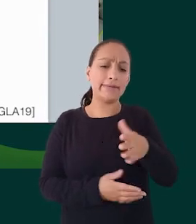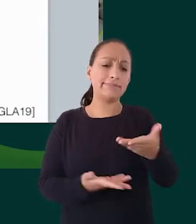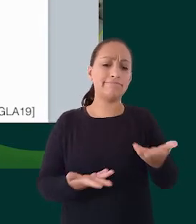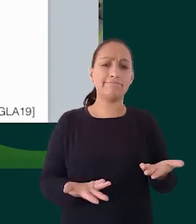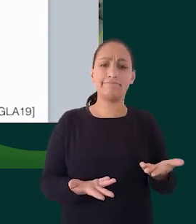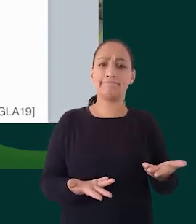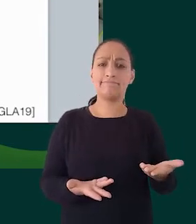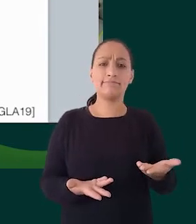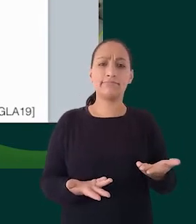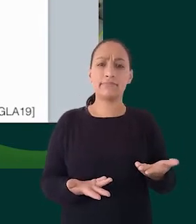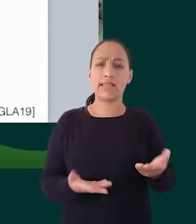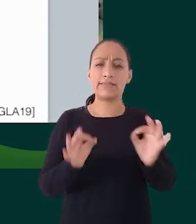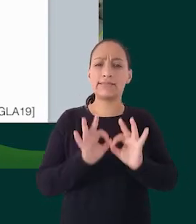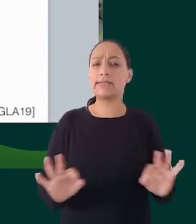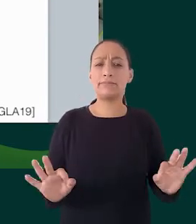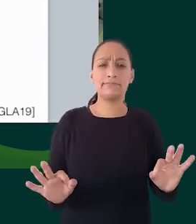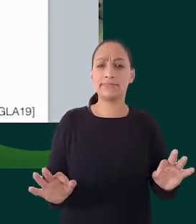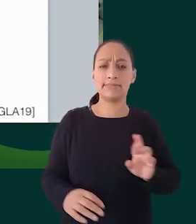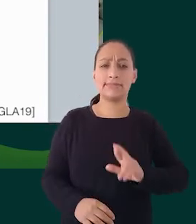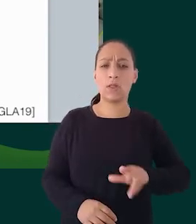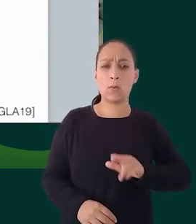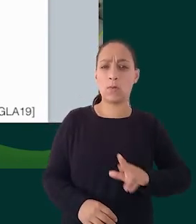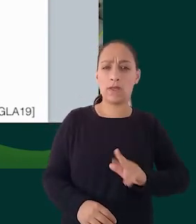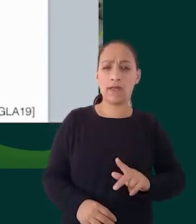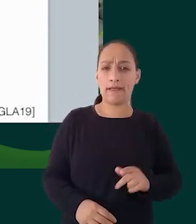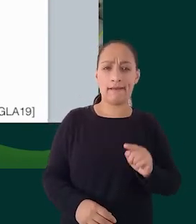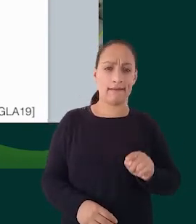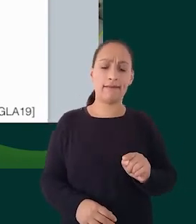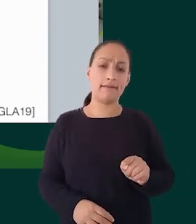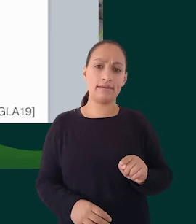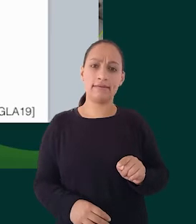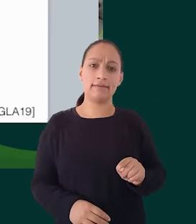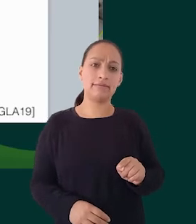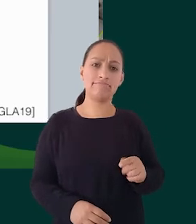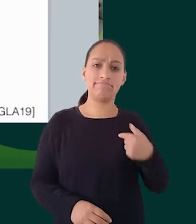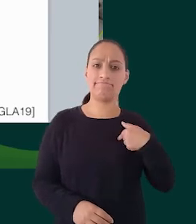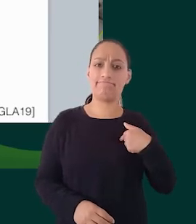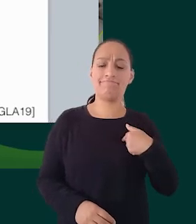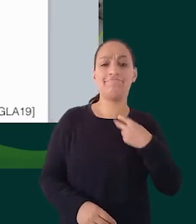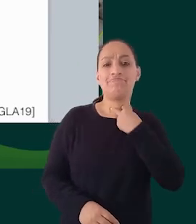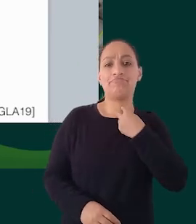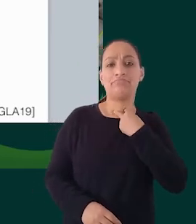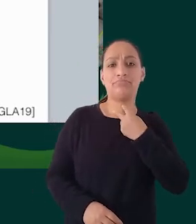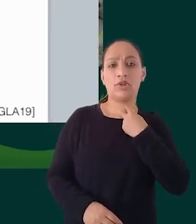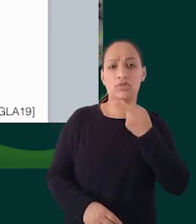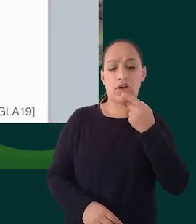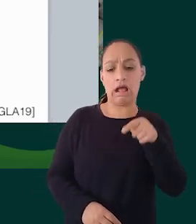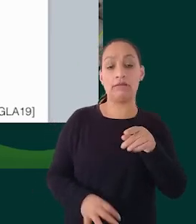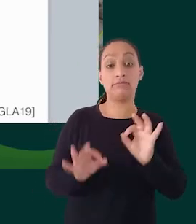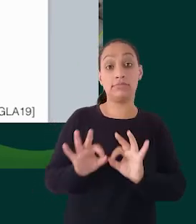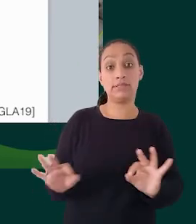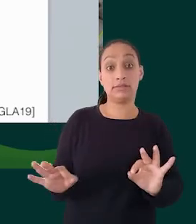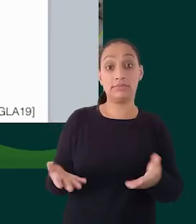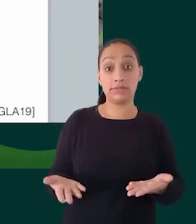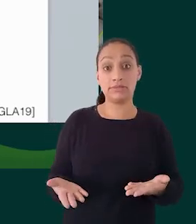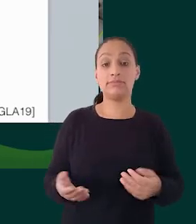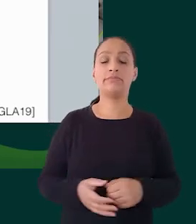vocês? Ela não é uma área simples, né? Não é uma área simples, eu não posso dizer que é simples.